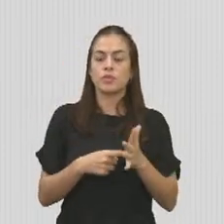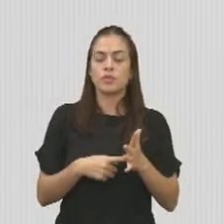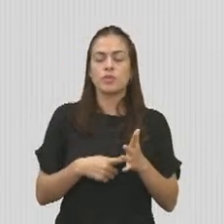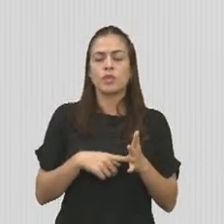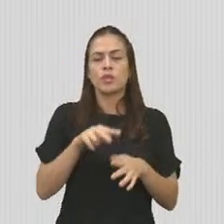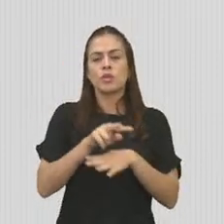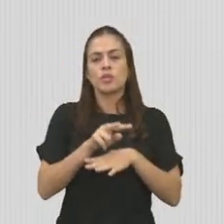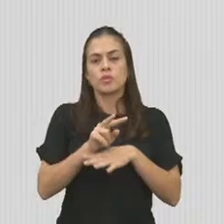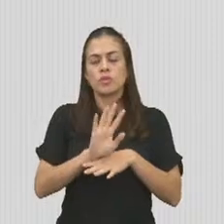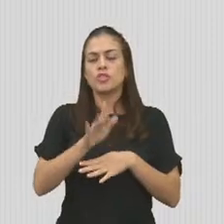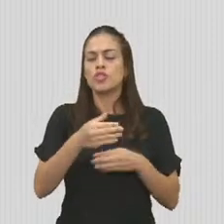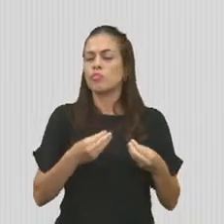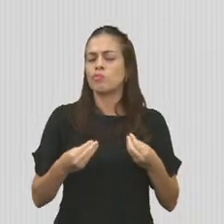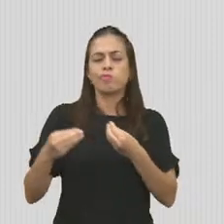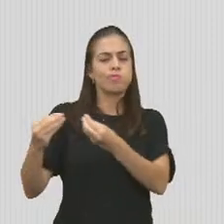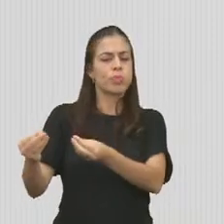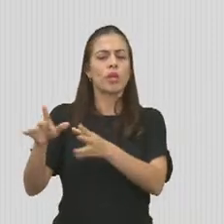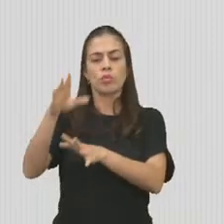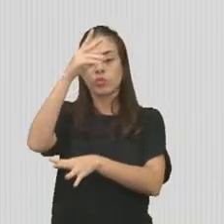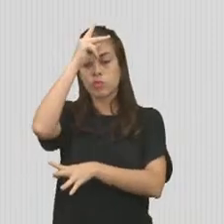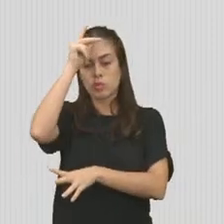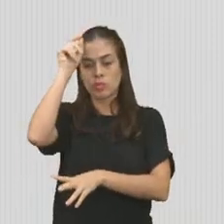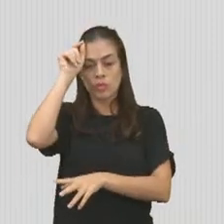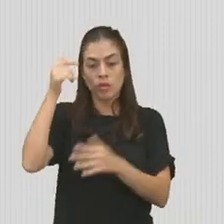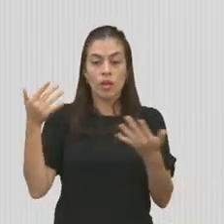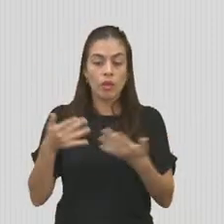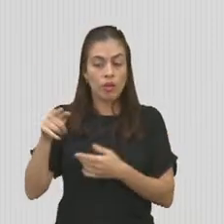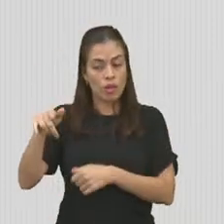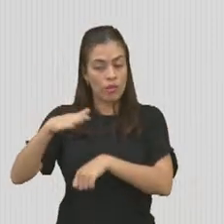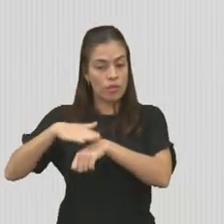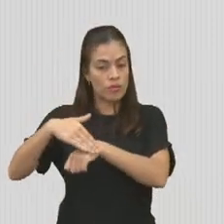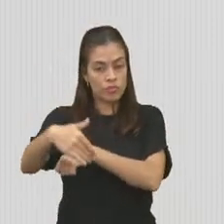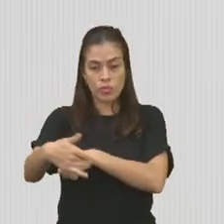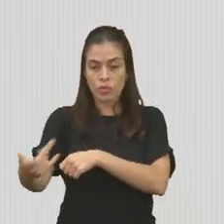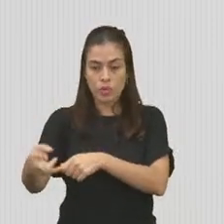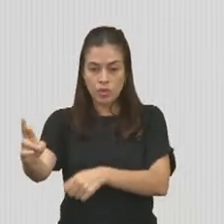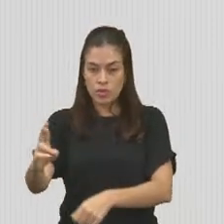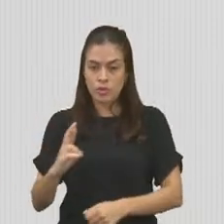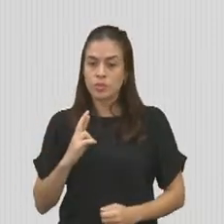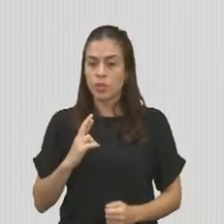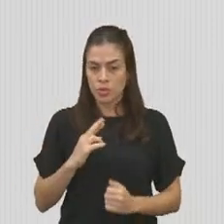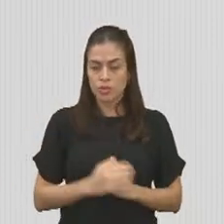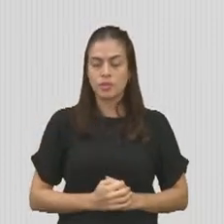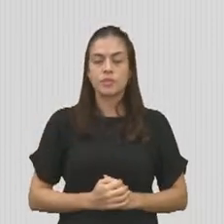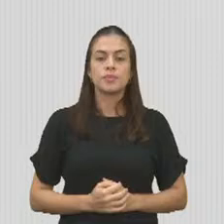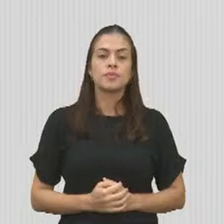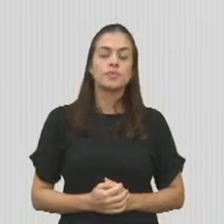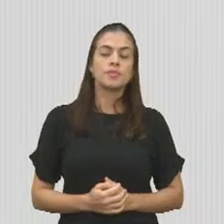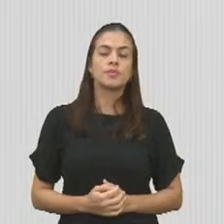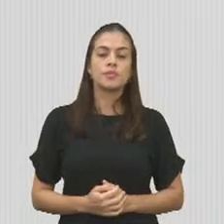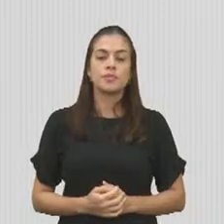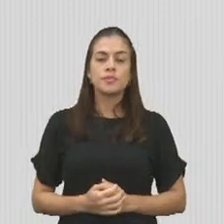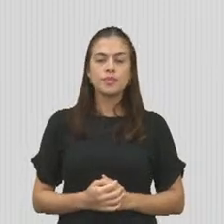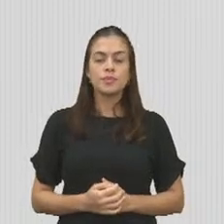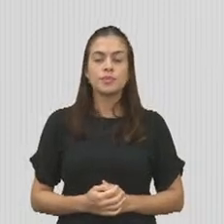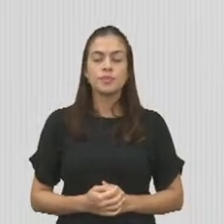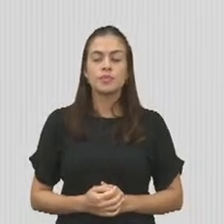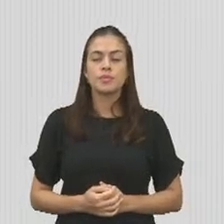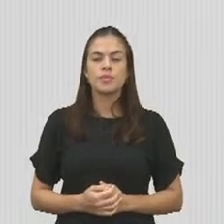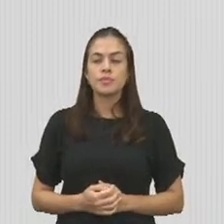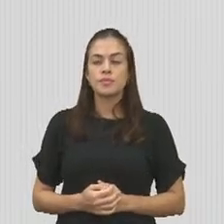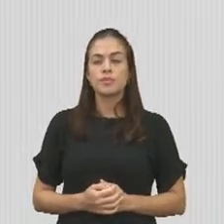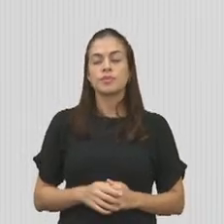o meu gabinete, saiba que já está com o prefeito e ele tem que agir para dar resposta a essas questões. E as queixas mais